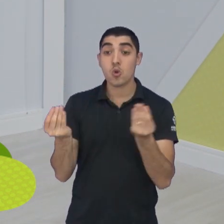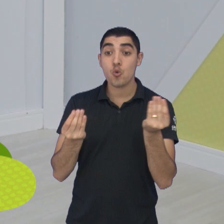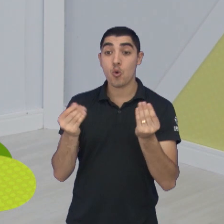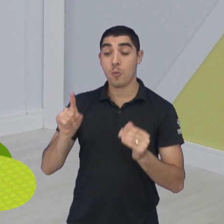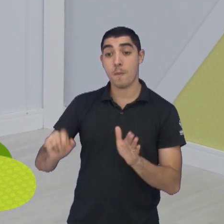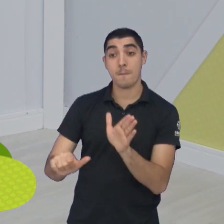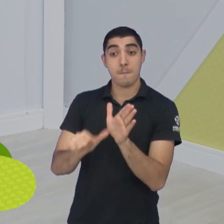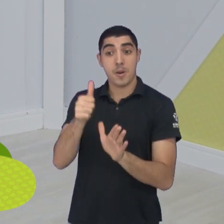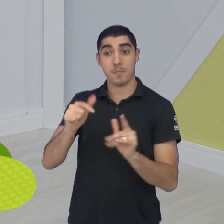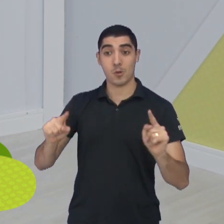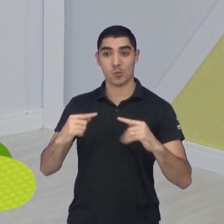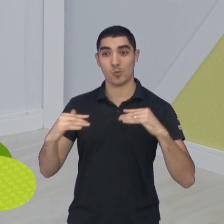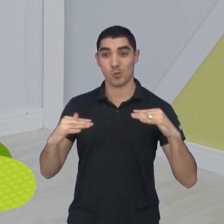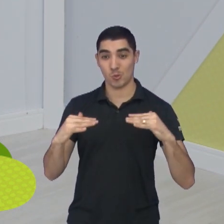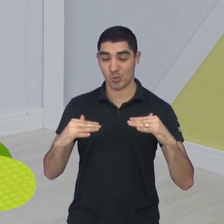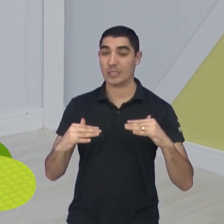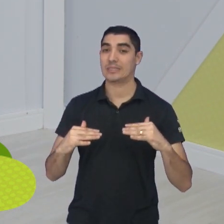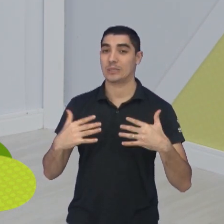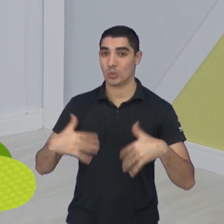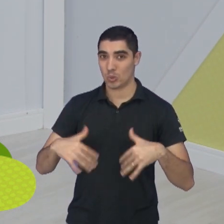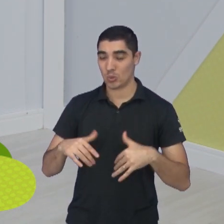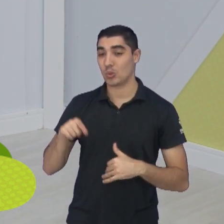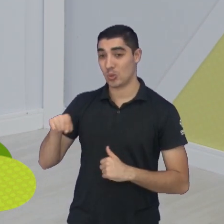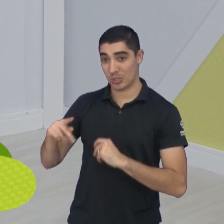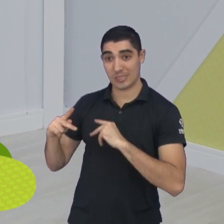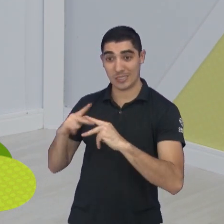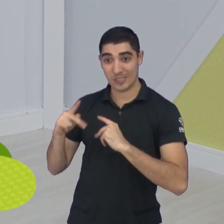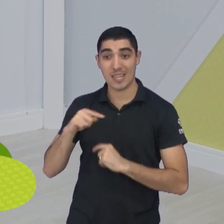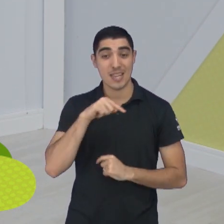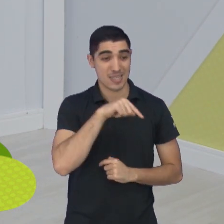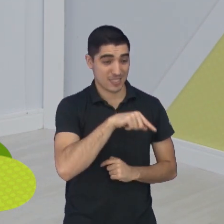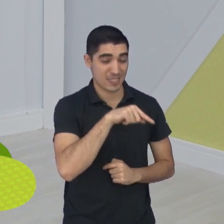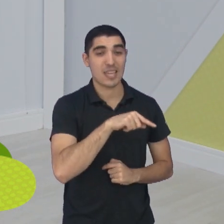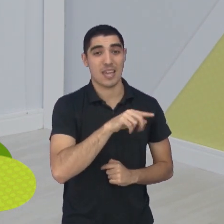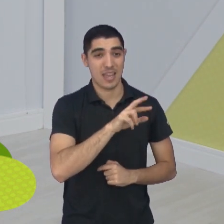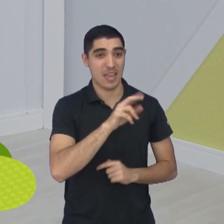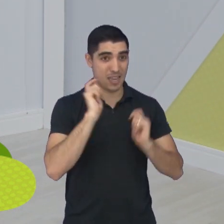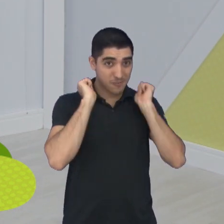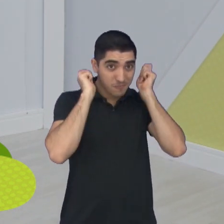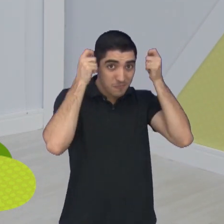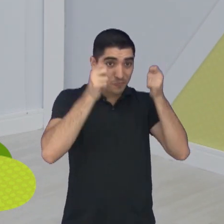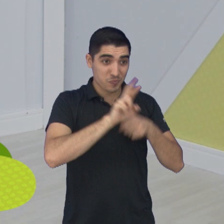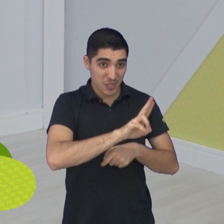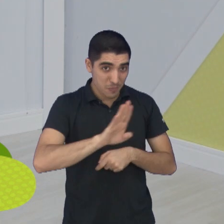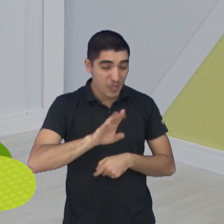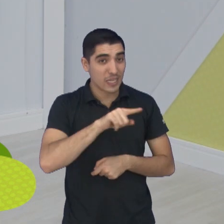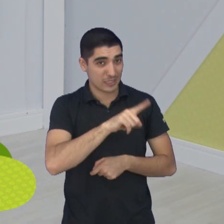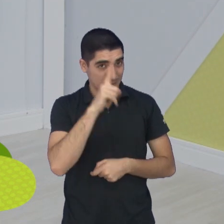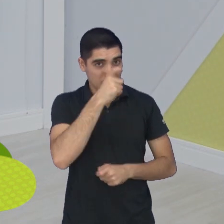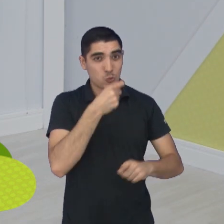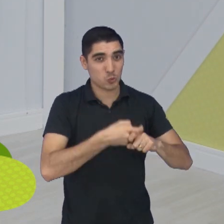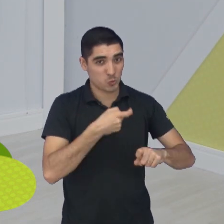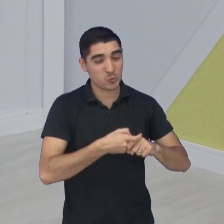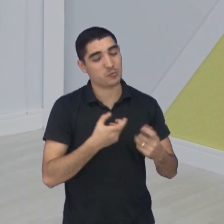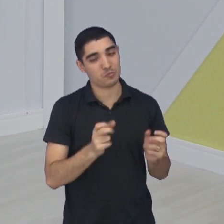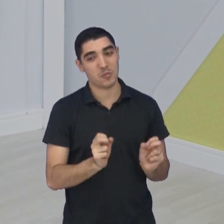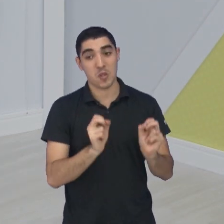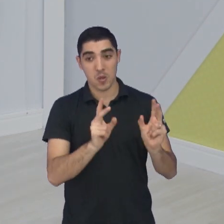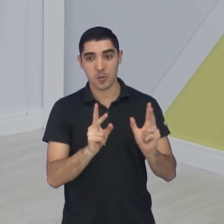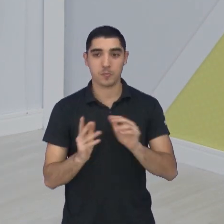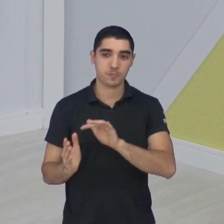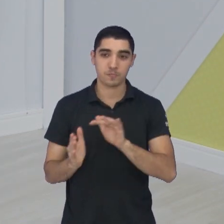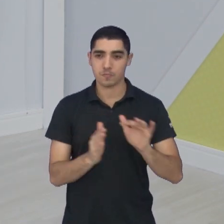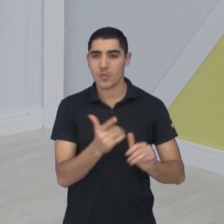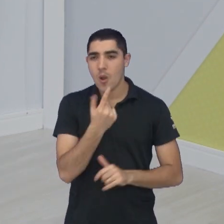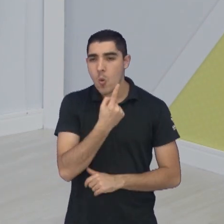Campeonato Paulista. Também já pega uma pedreira. Essa equipe do Red Bull Bragantino sempre complica, sempre montando boas equipes nos últimos tempos, tá certo? Brunão, pra gente fechar